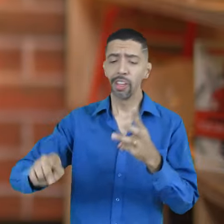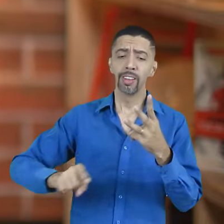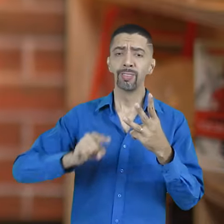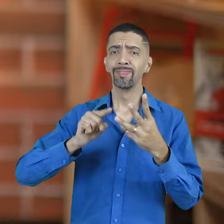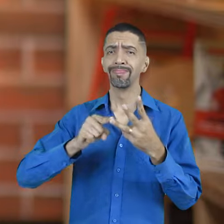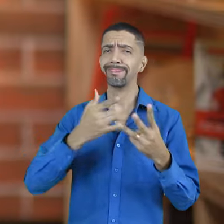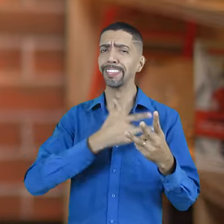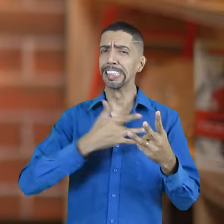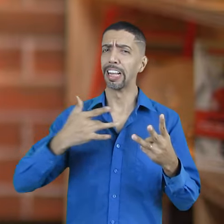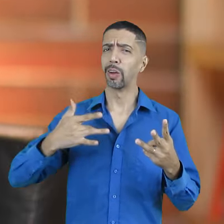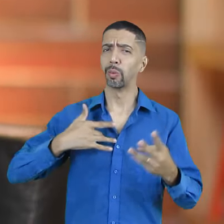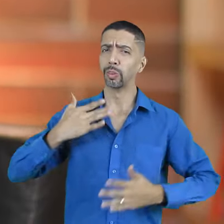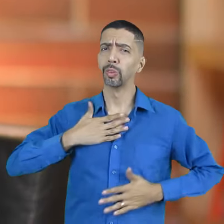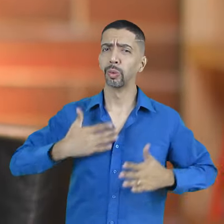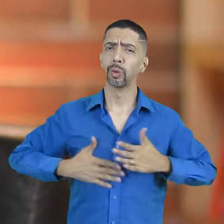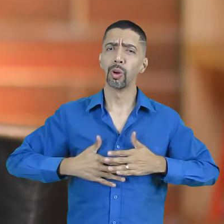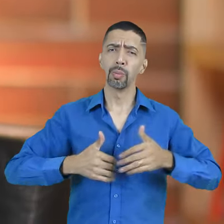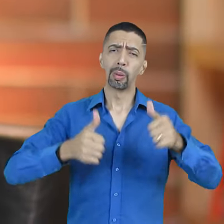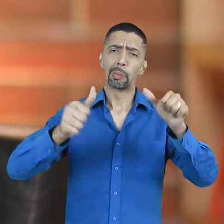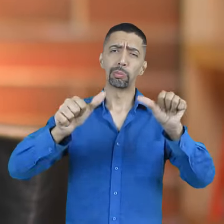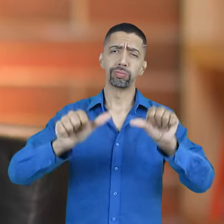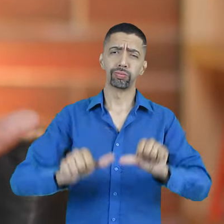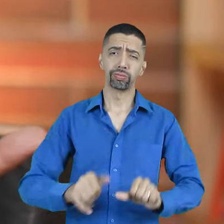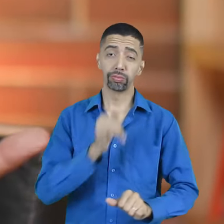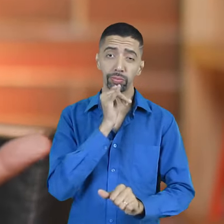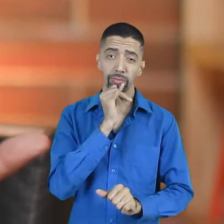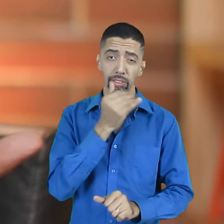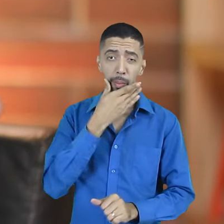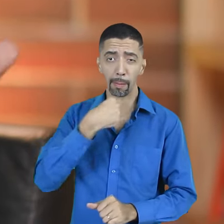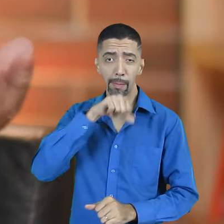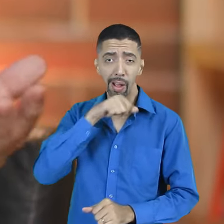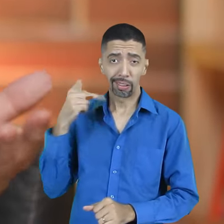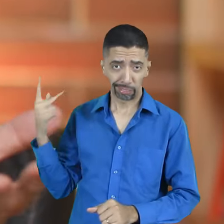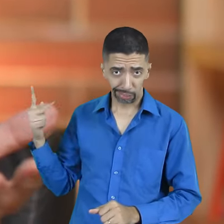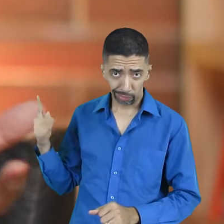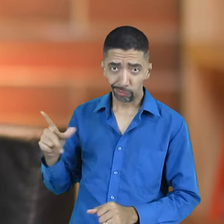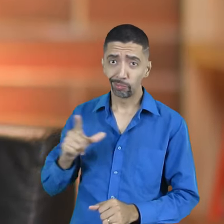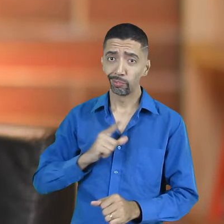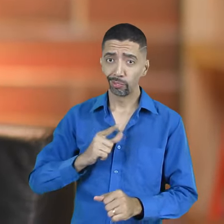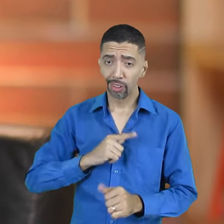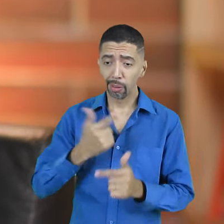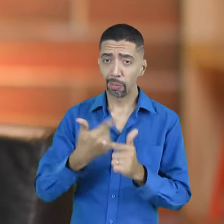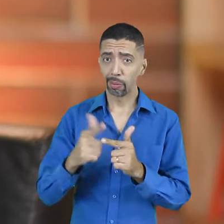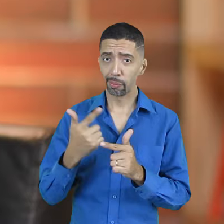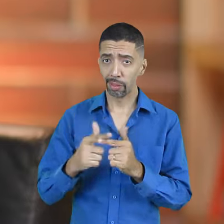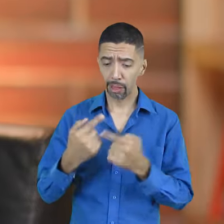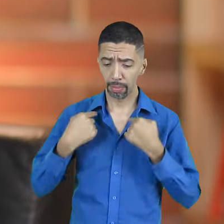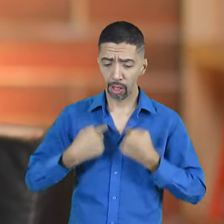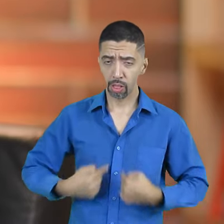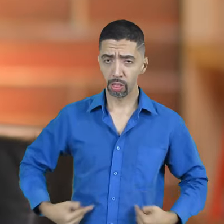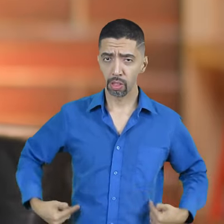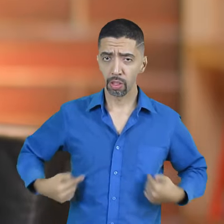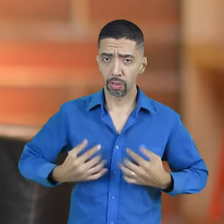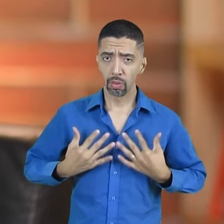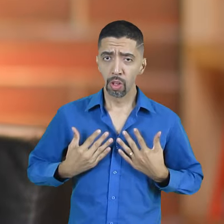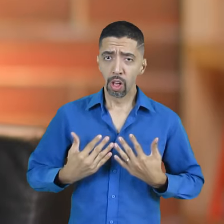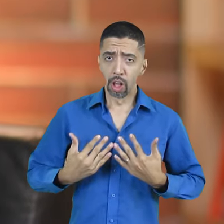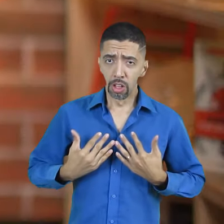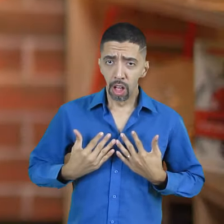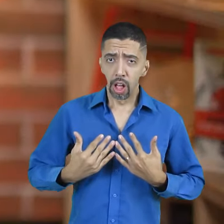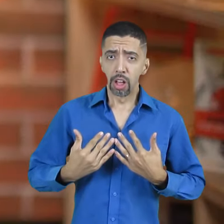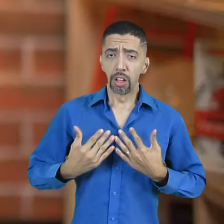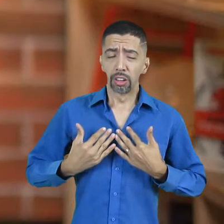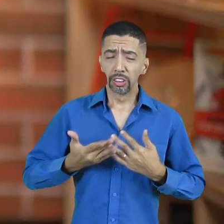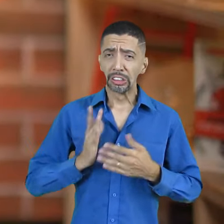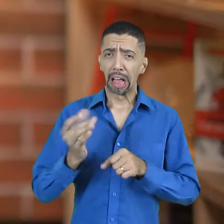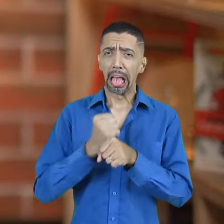saúde, saúde física. Eu tenho um caso desse no meu próprio pai, que tem problemas de enfisema pulmonar há mais de 30 anos.